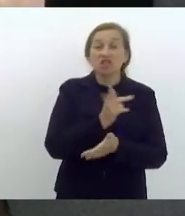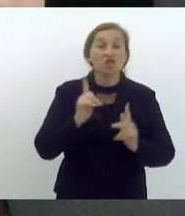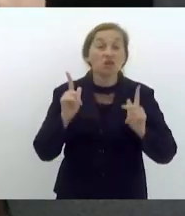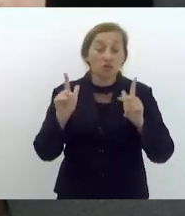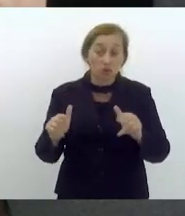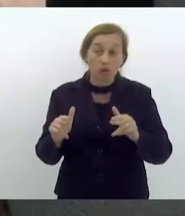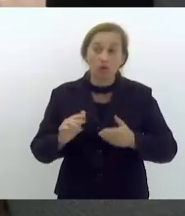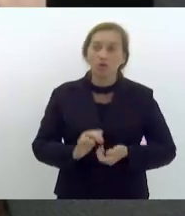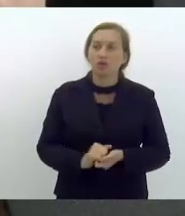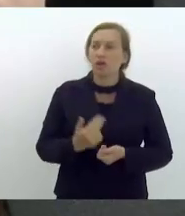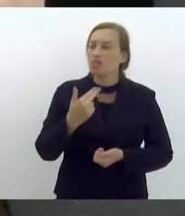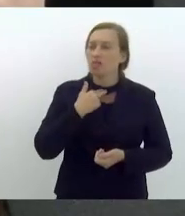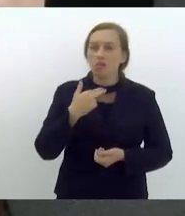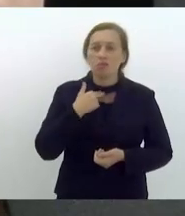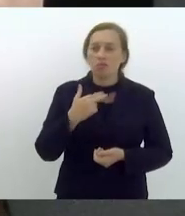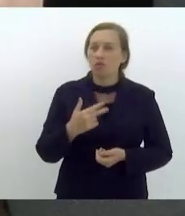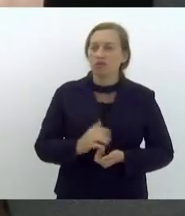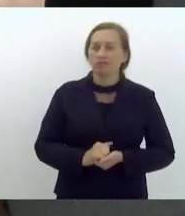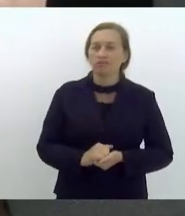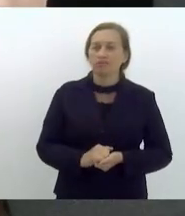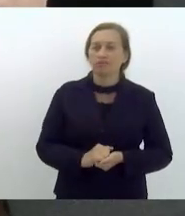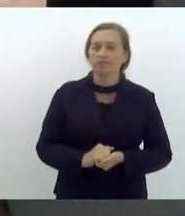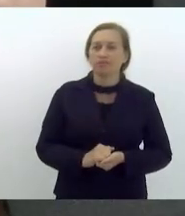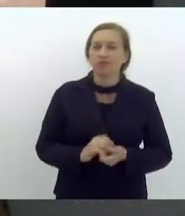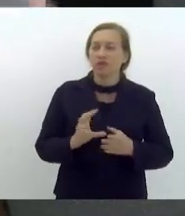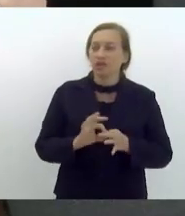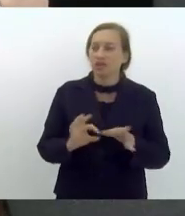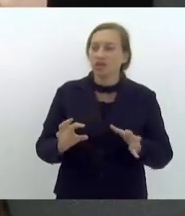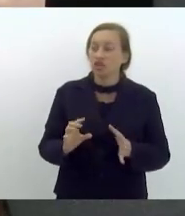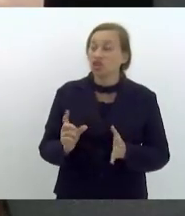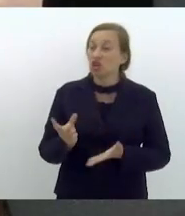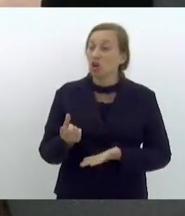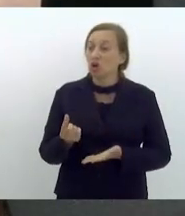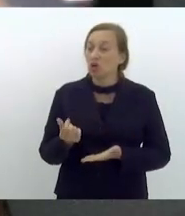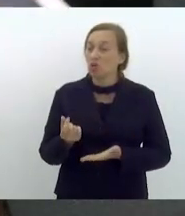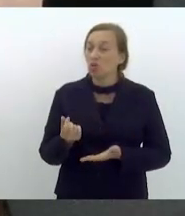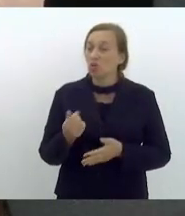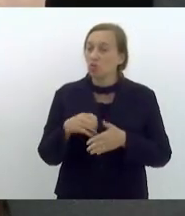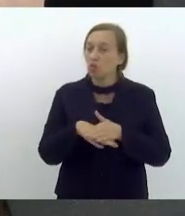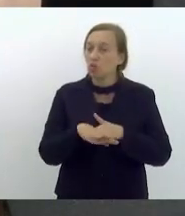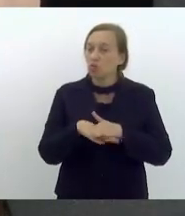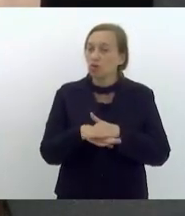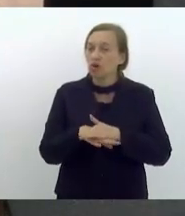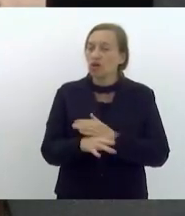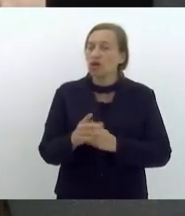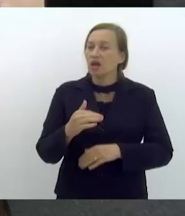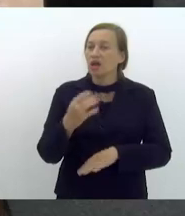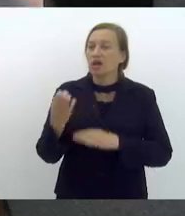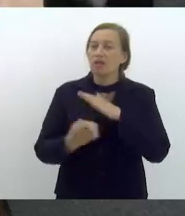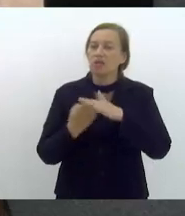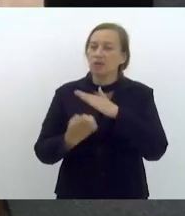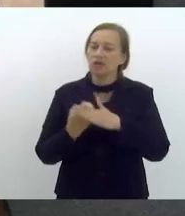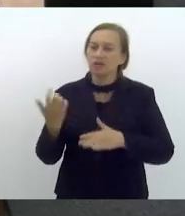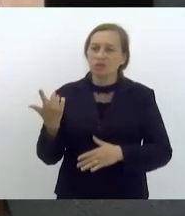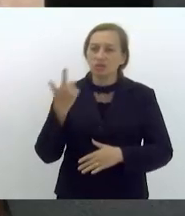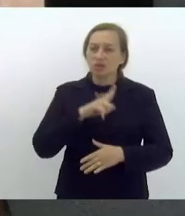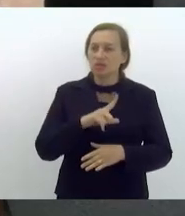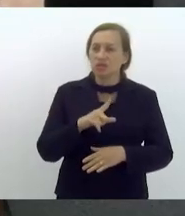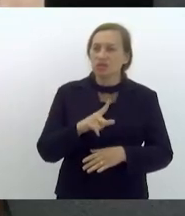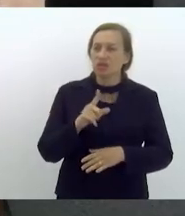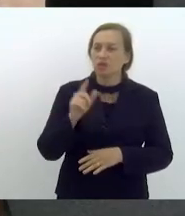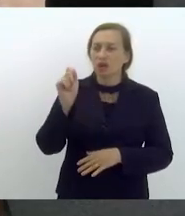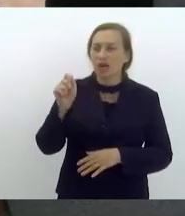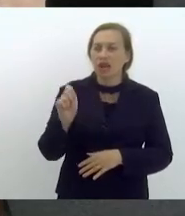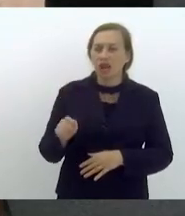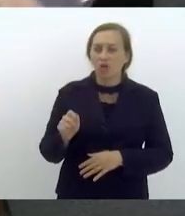se trata toda a tarifa social não pode tratar social tem que deixar o lucro as empresas que ganharam o leilão da Cedae que tira a grana